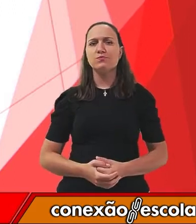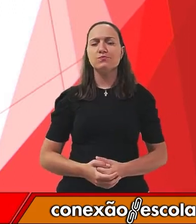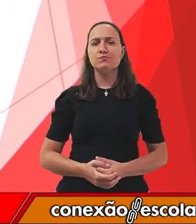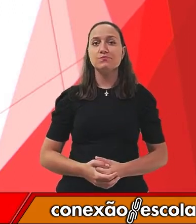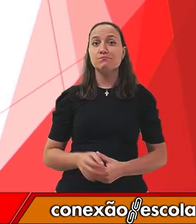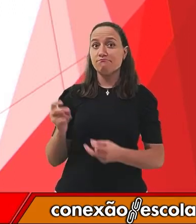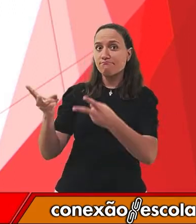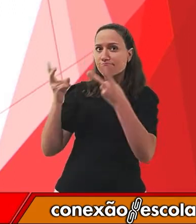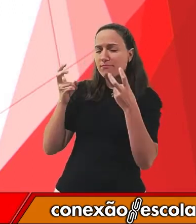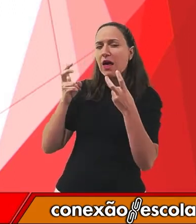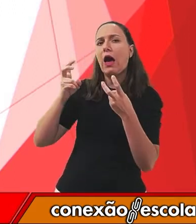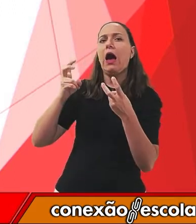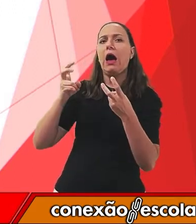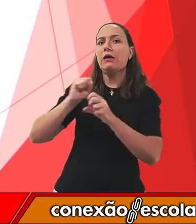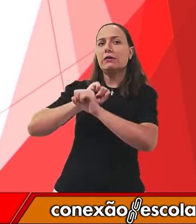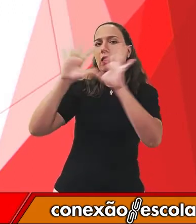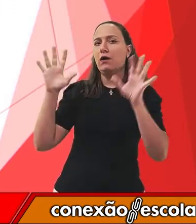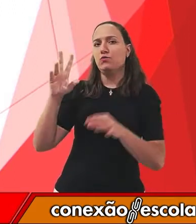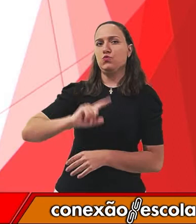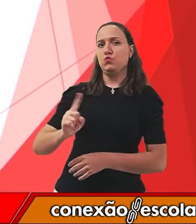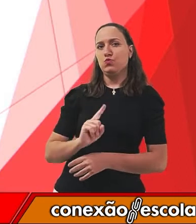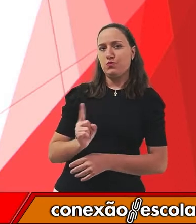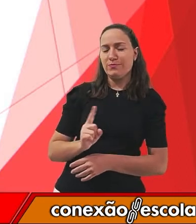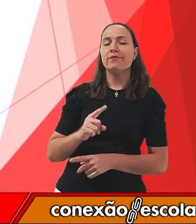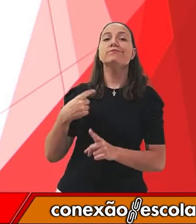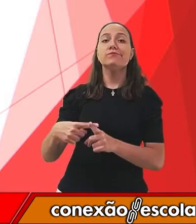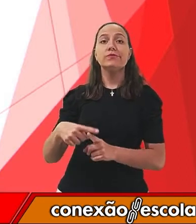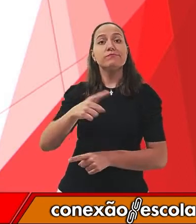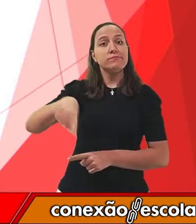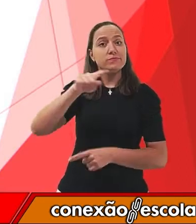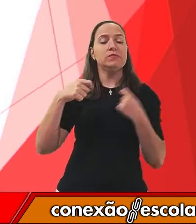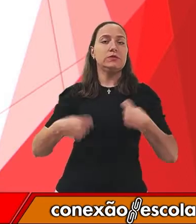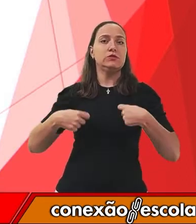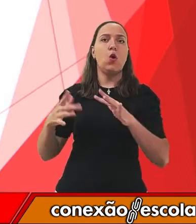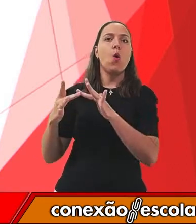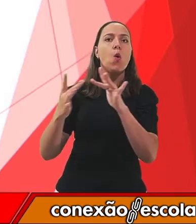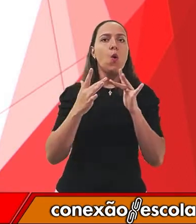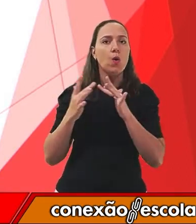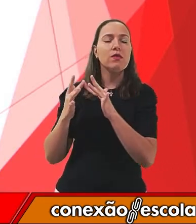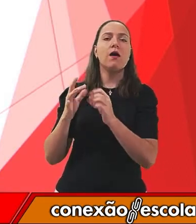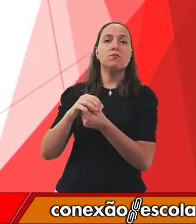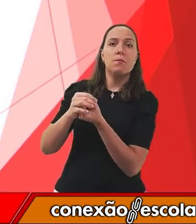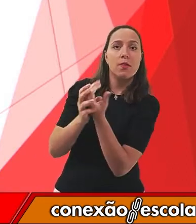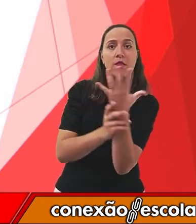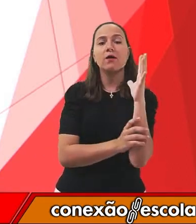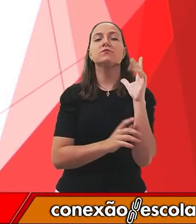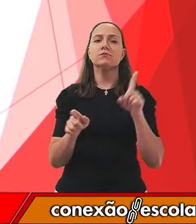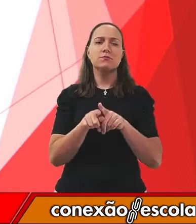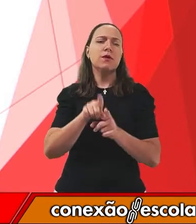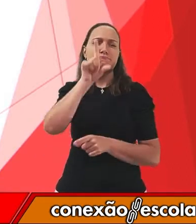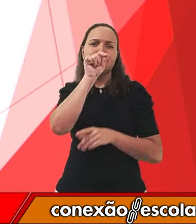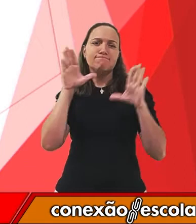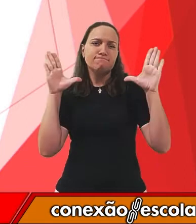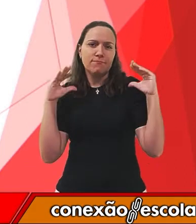Olhando assim, não dá para saber, a menos que você já tenha tido contato com uma planta ou um pássaro. Aí fica